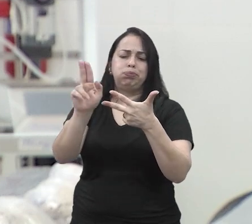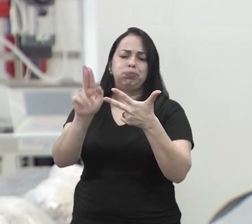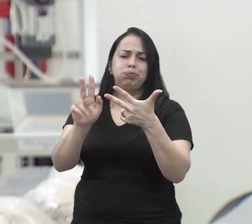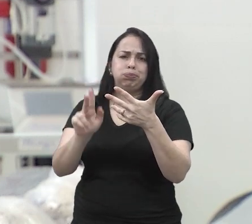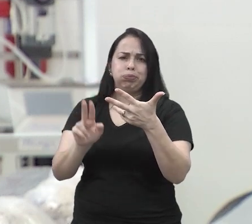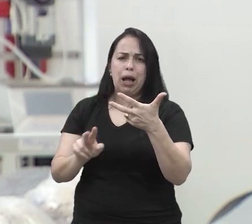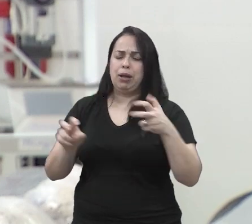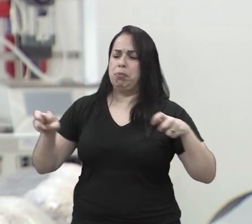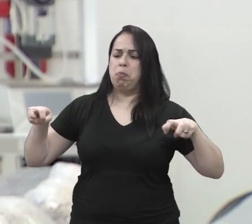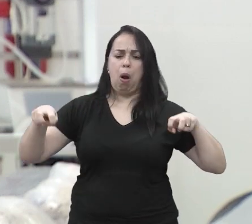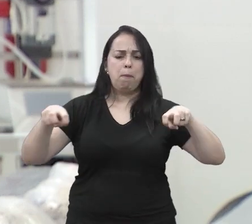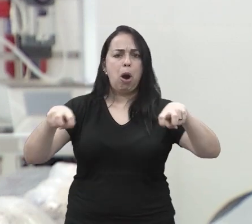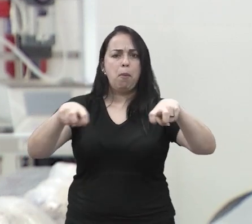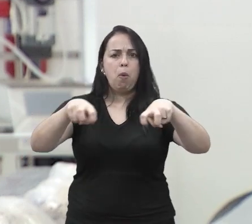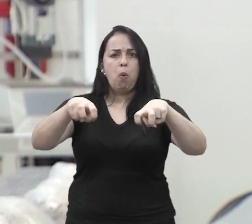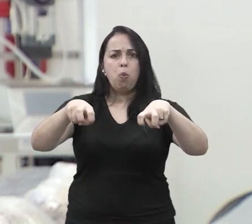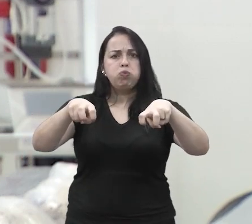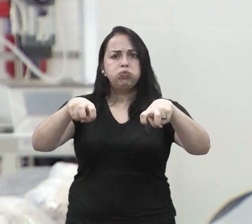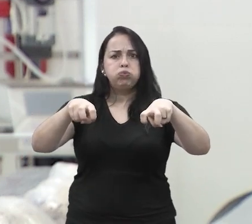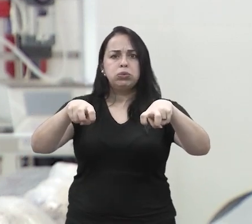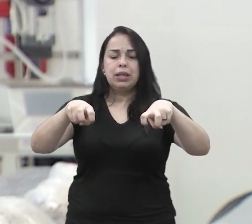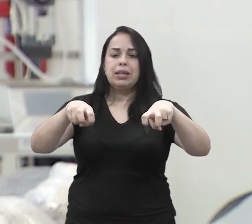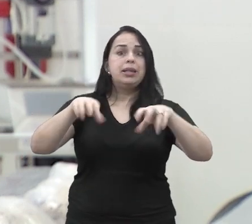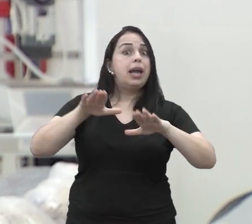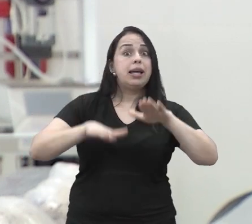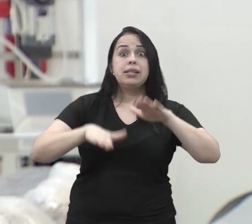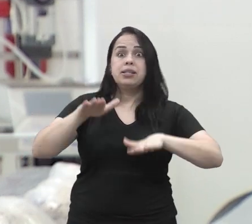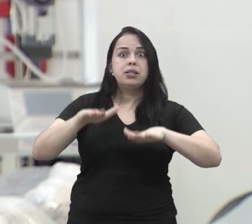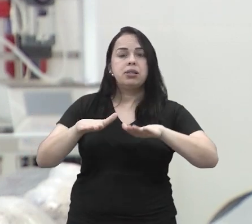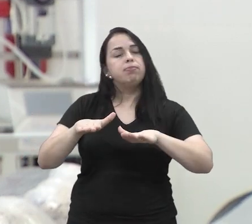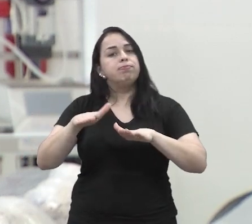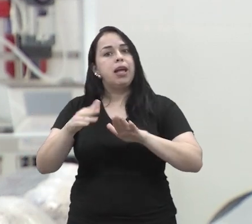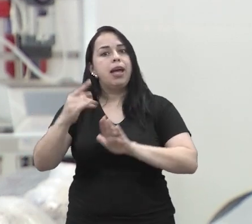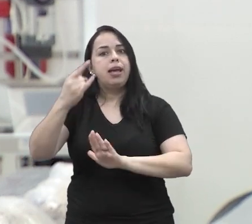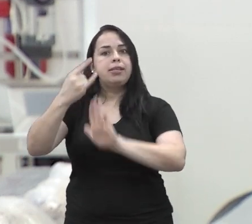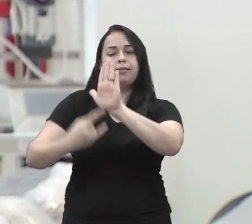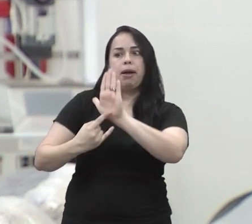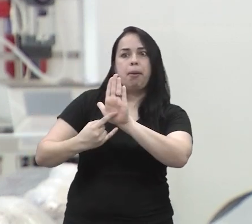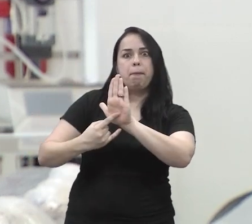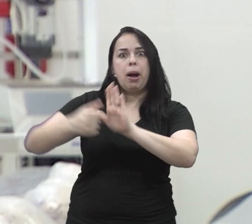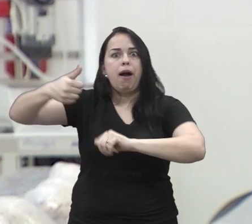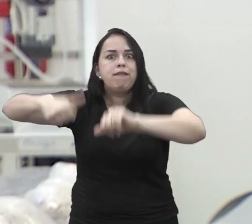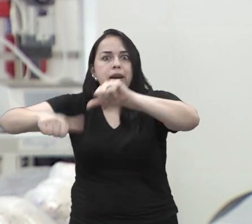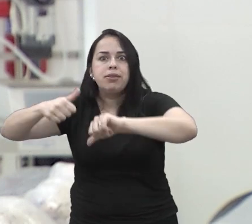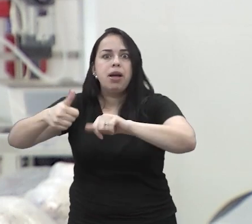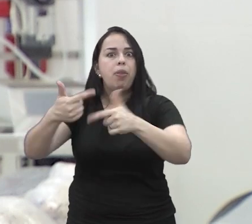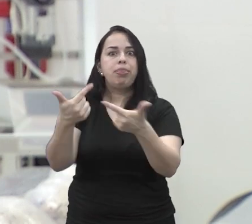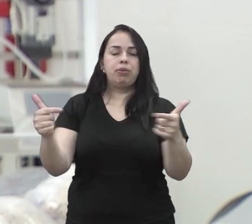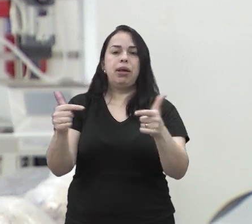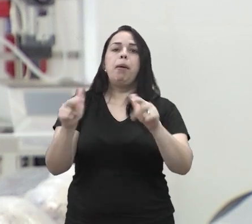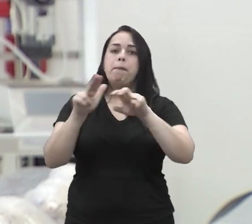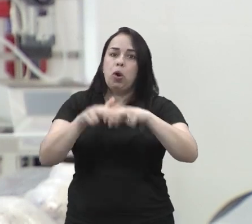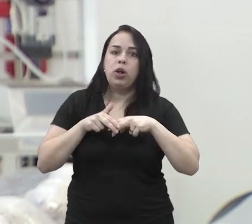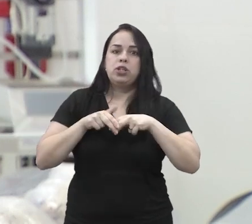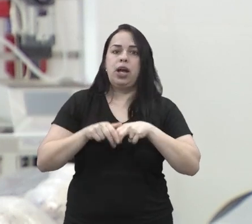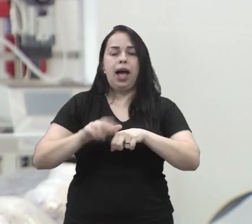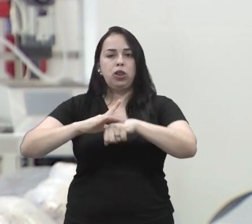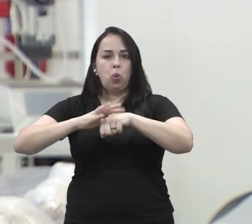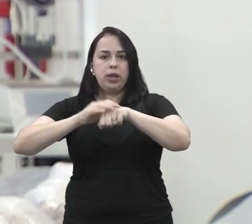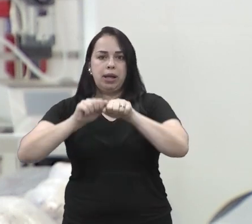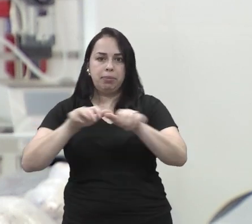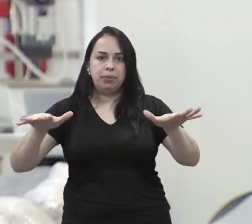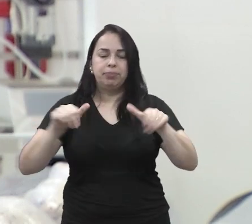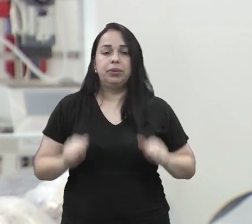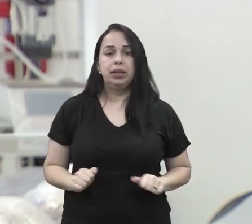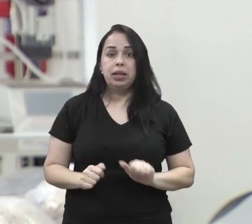Rio de Janeiro. Há uma grande população de animais sem os exames obrigatórios. Isso facilita a